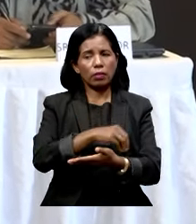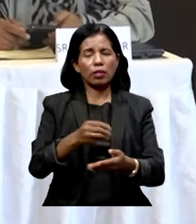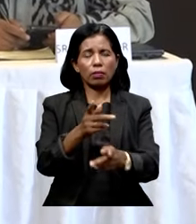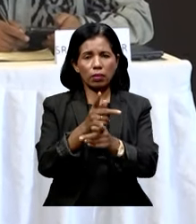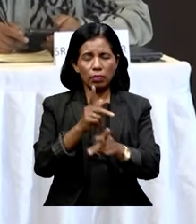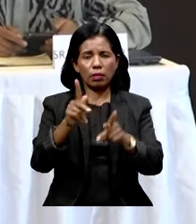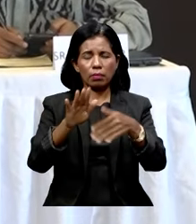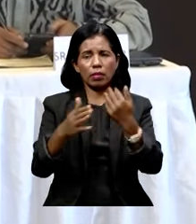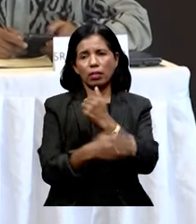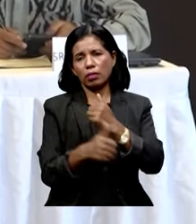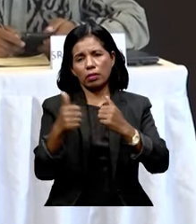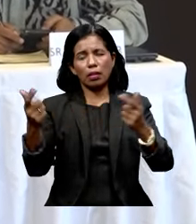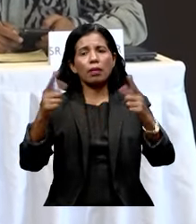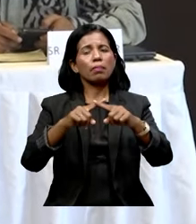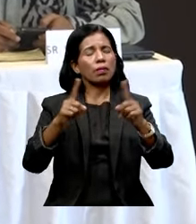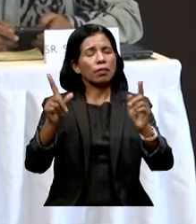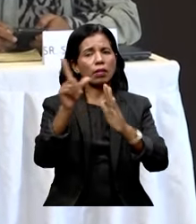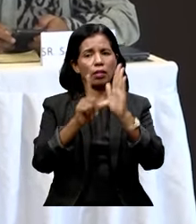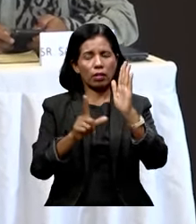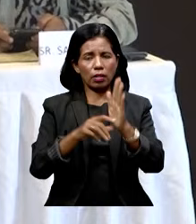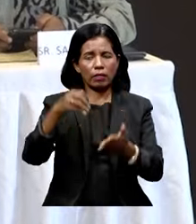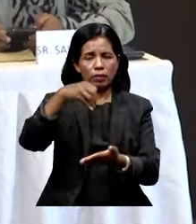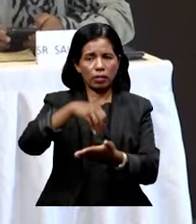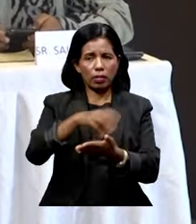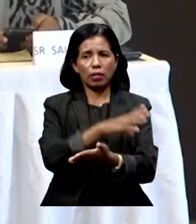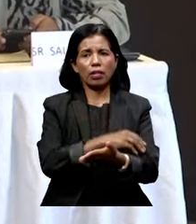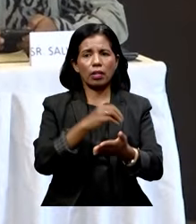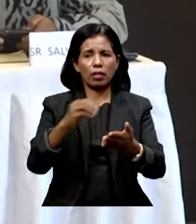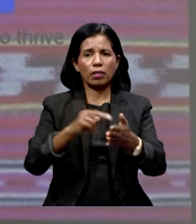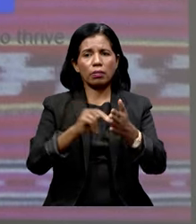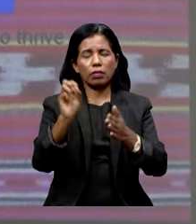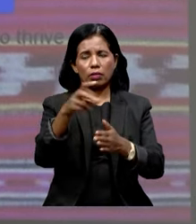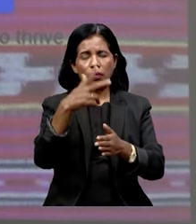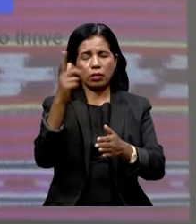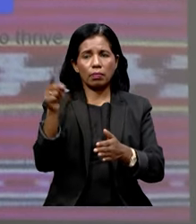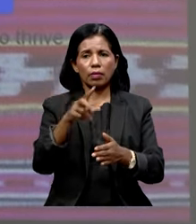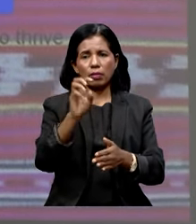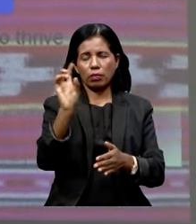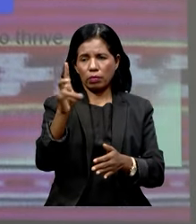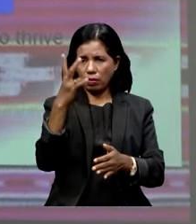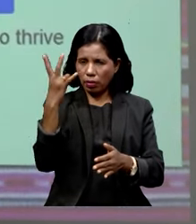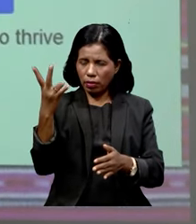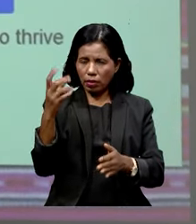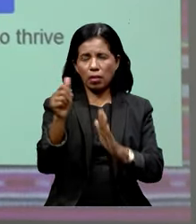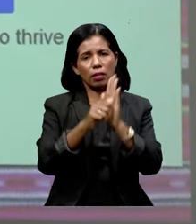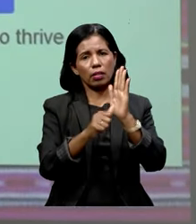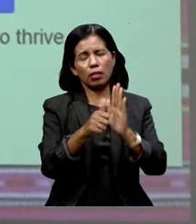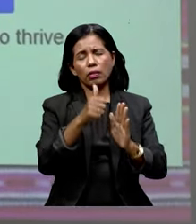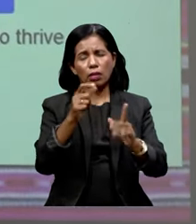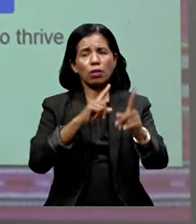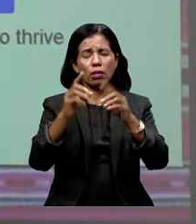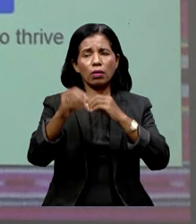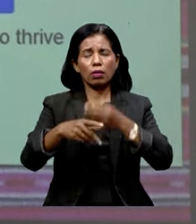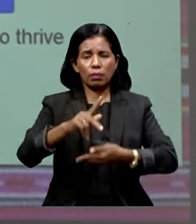investidor estrangeiro, mas B e a lei investimento atual, número Salura Silima, para rigorosa Mrasinghitu, e artigo Balum cita